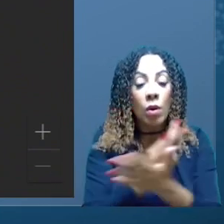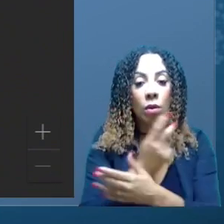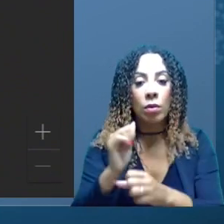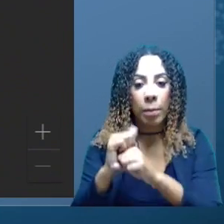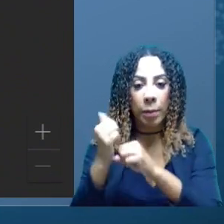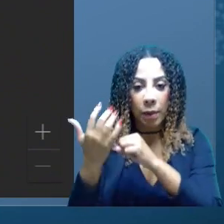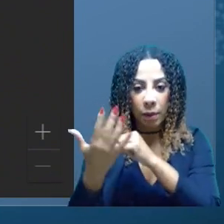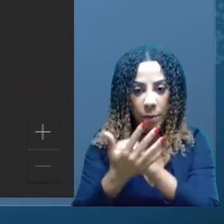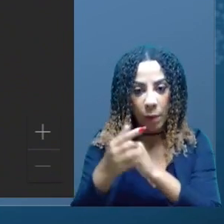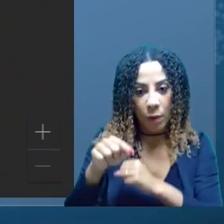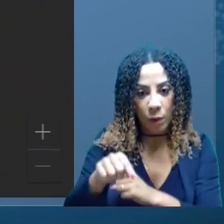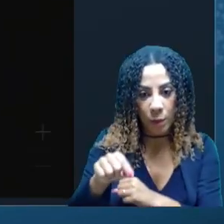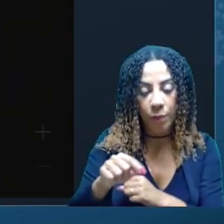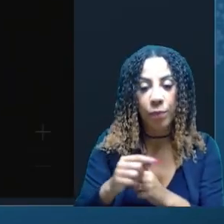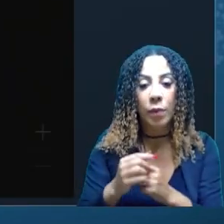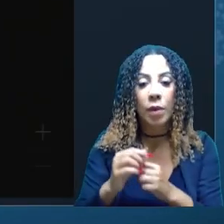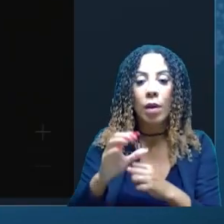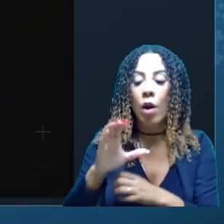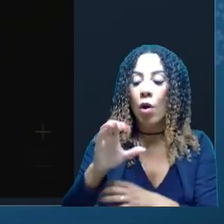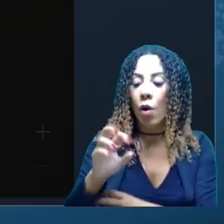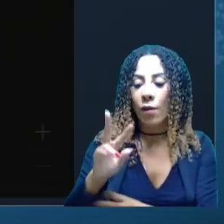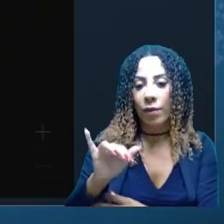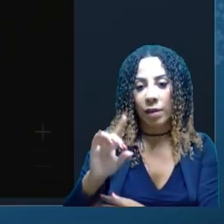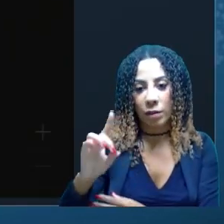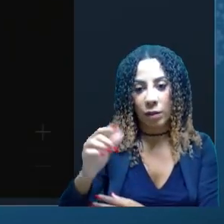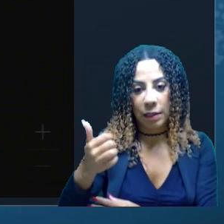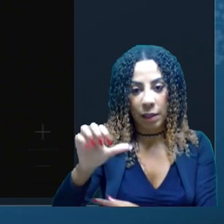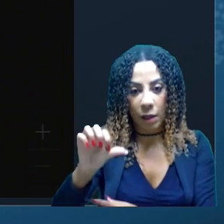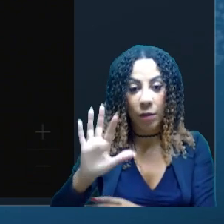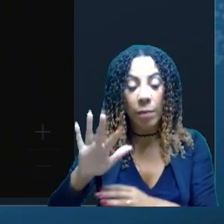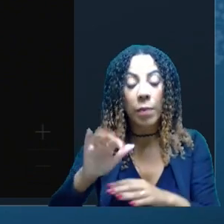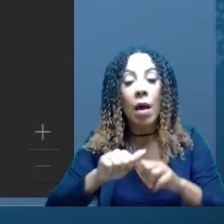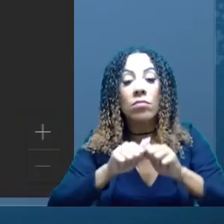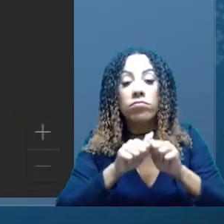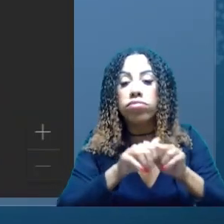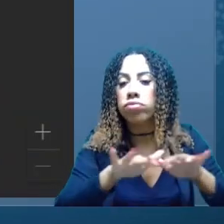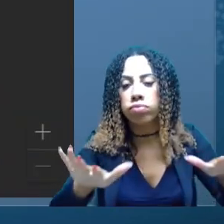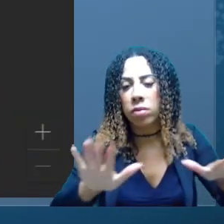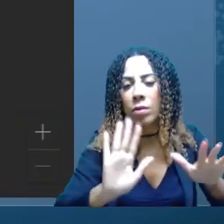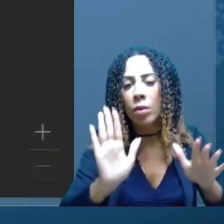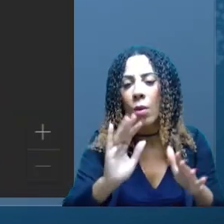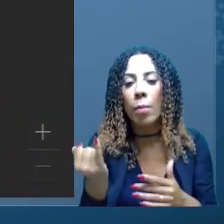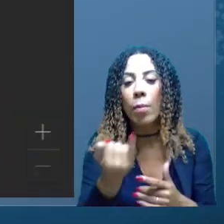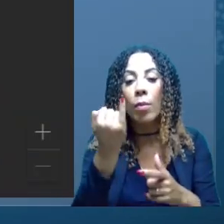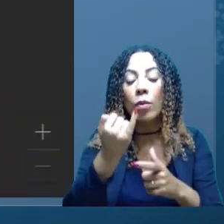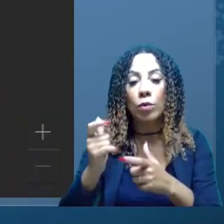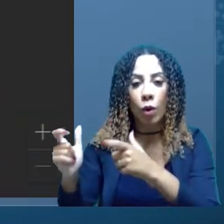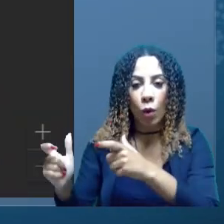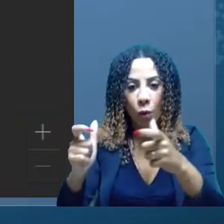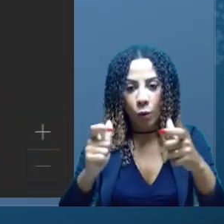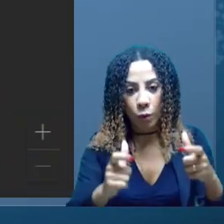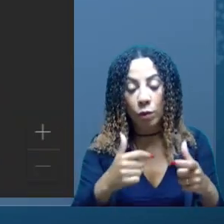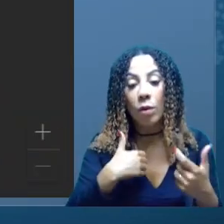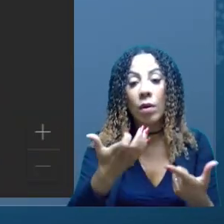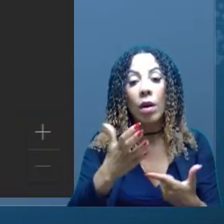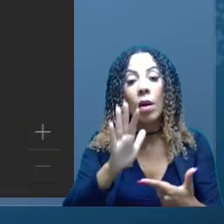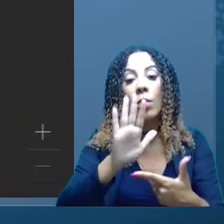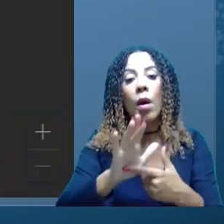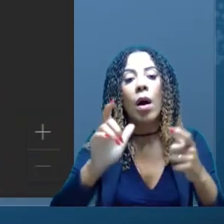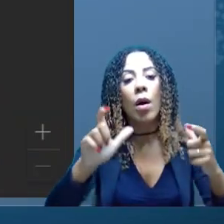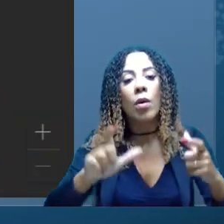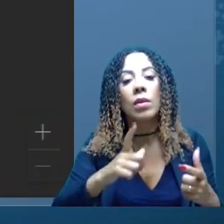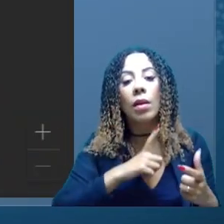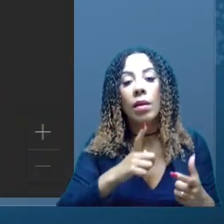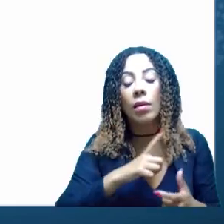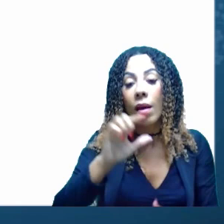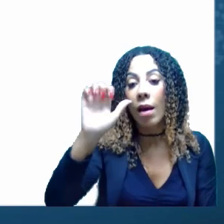a pandemia, não importa onde, mas o que eu gostaria de enfatizar aqui, onde estão os pontos vermelhos na África?